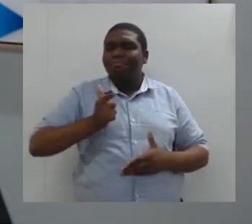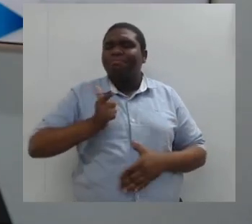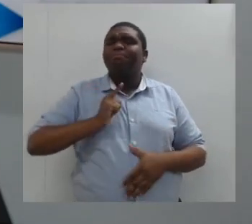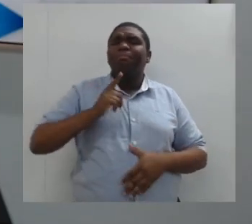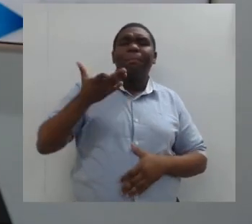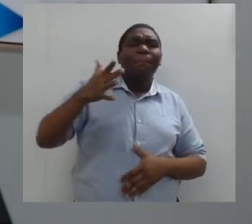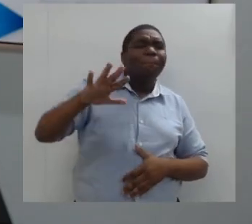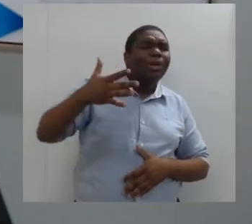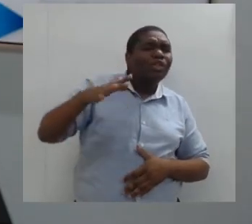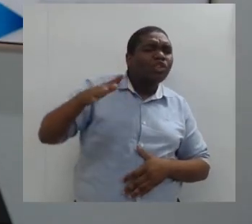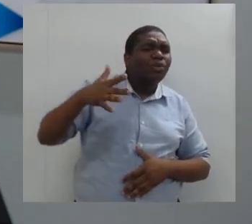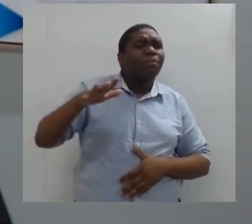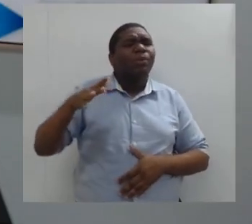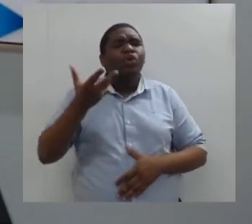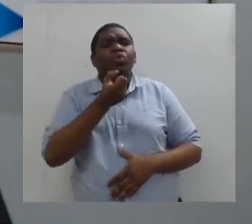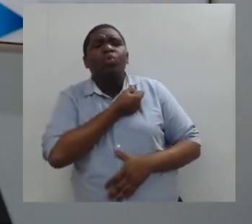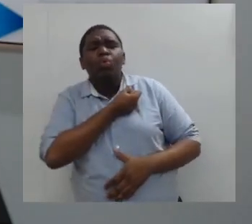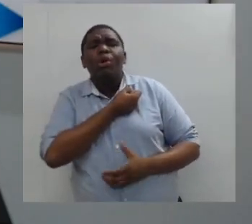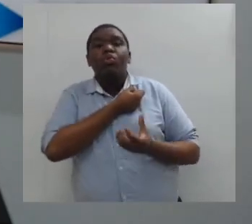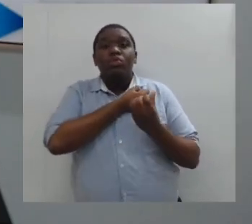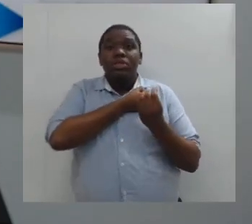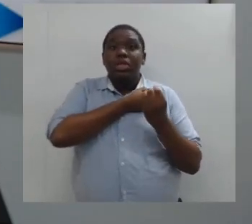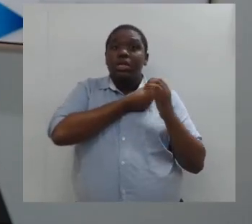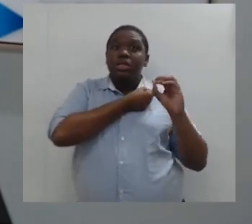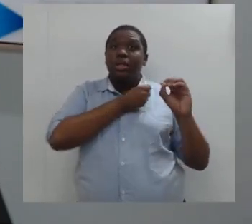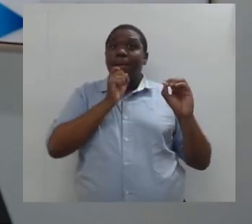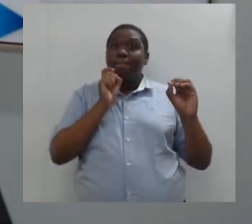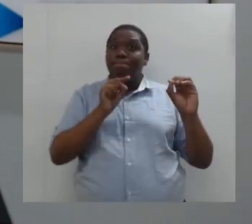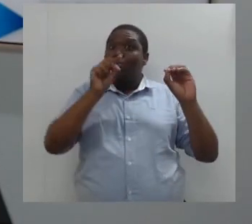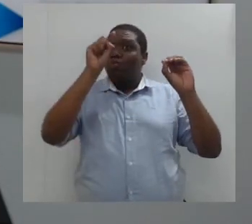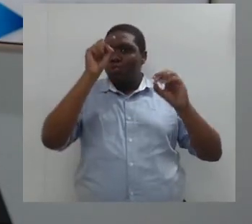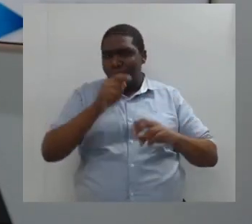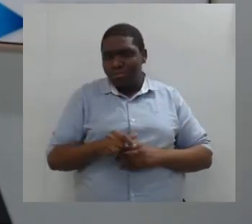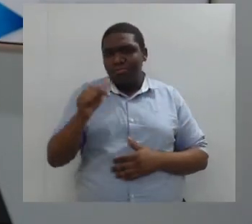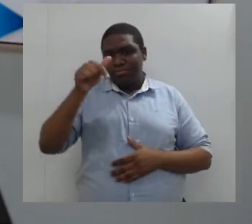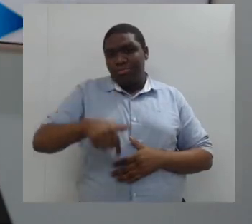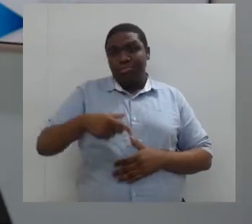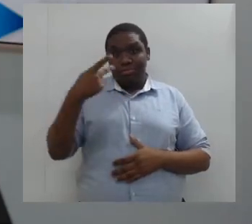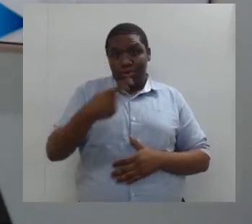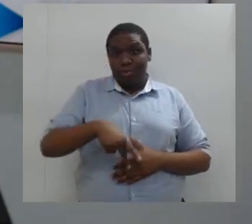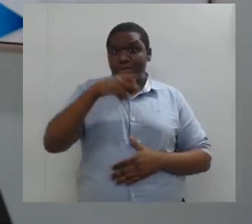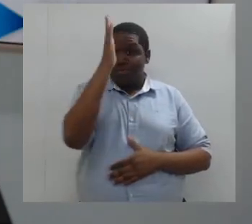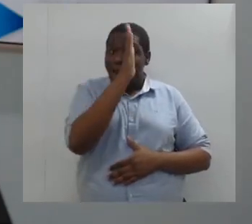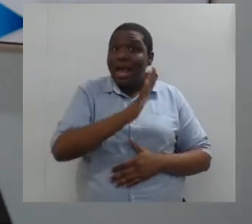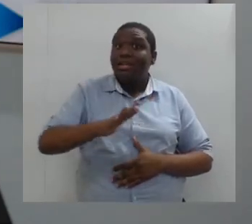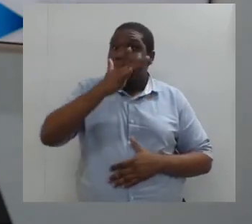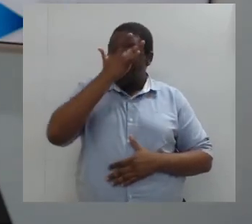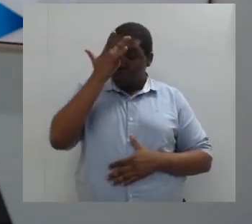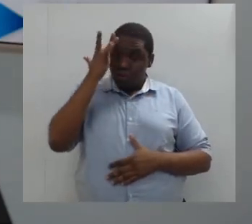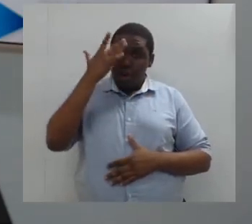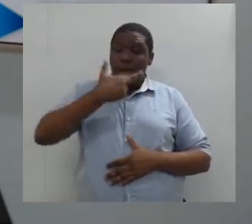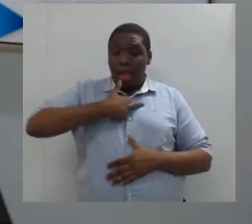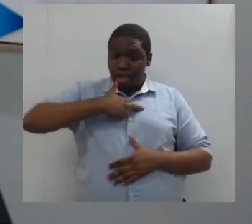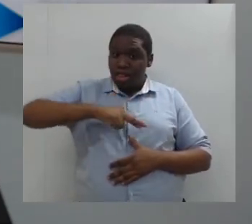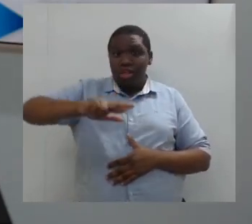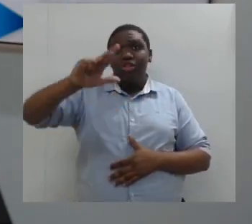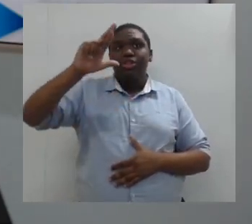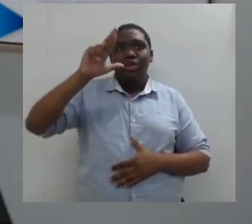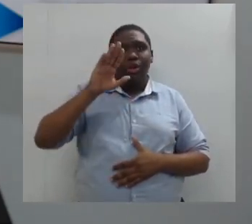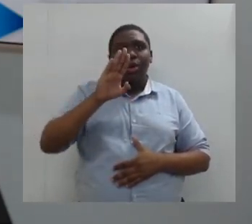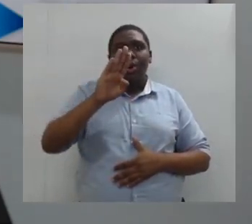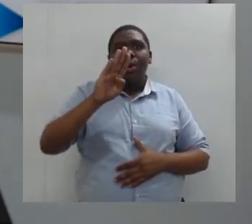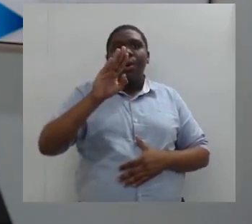há cerca de 60 mil Bahais brasileiros. Então, há 60 mil